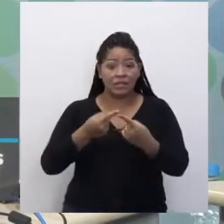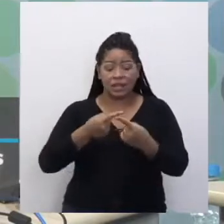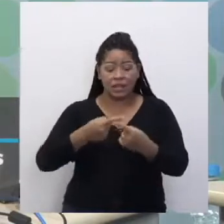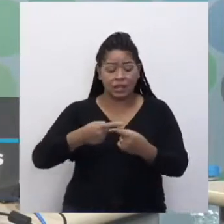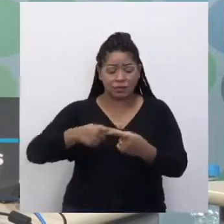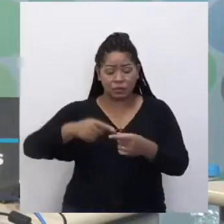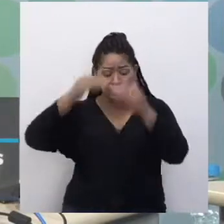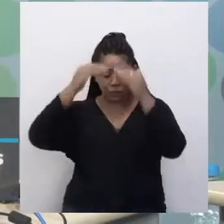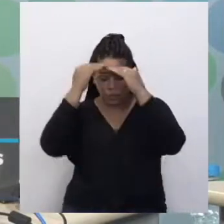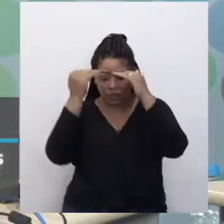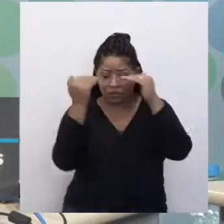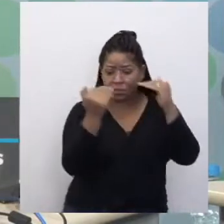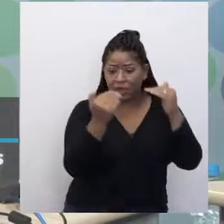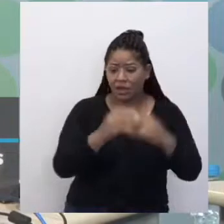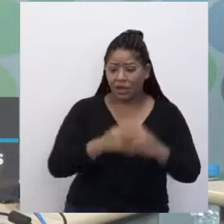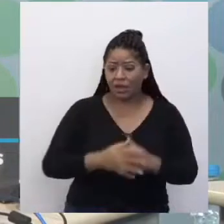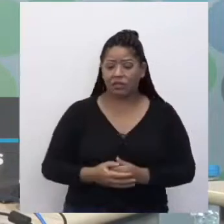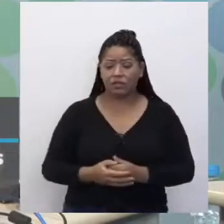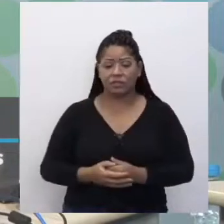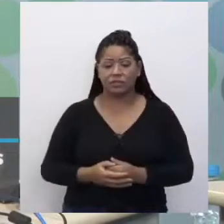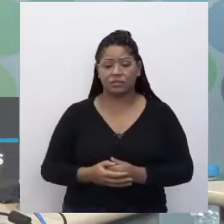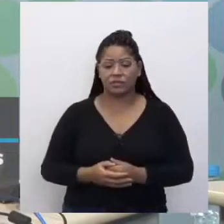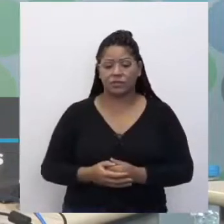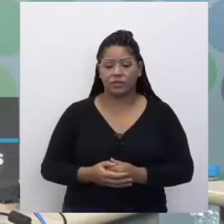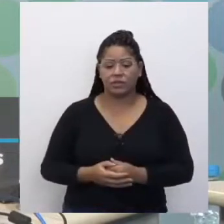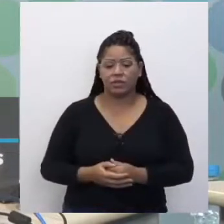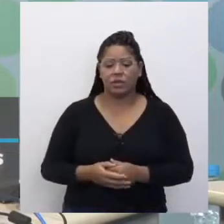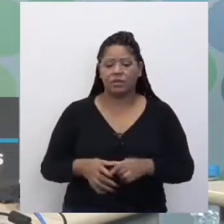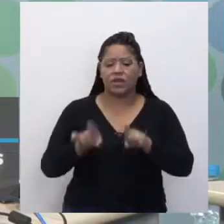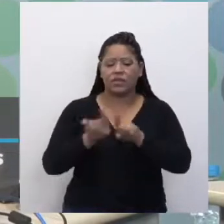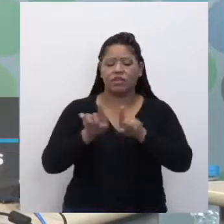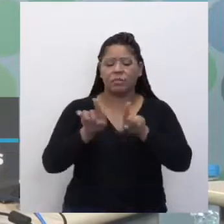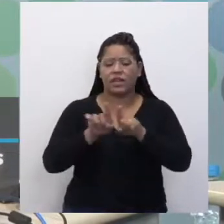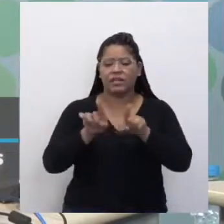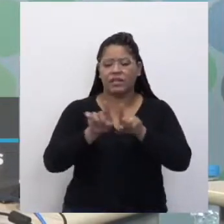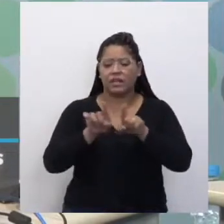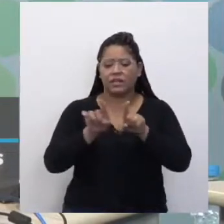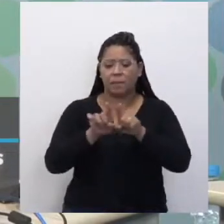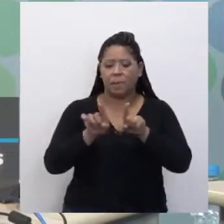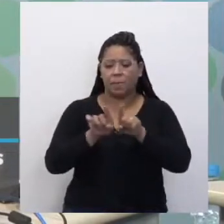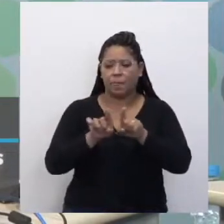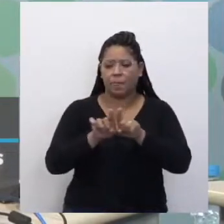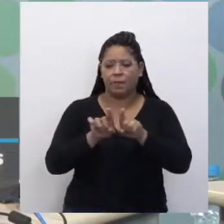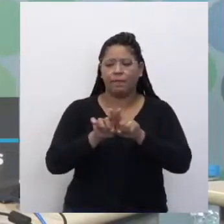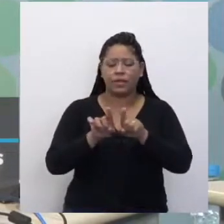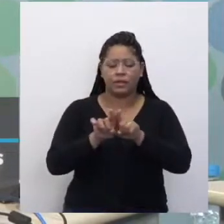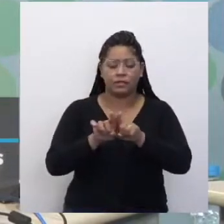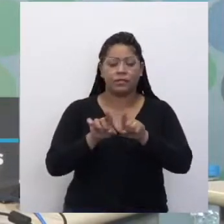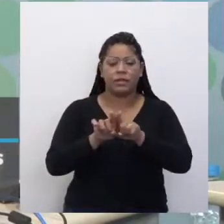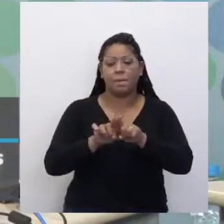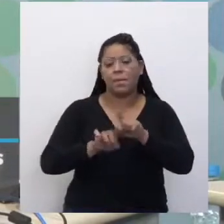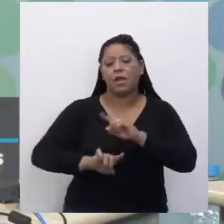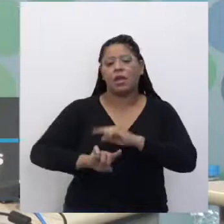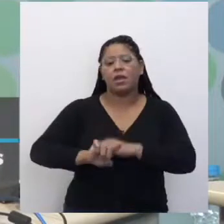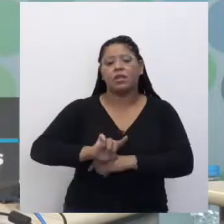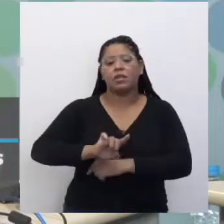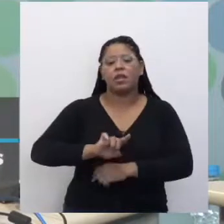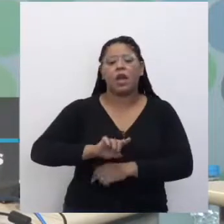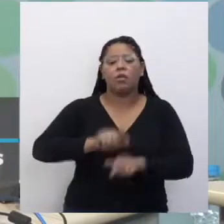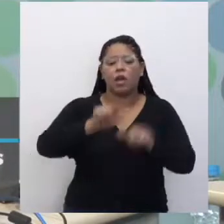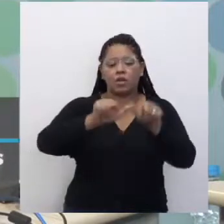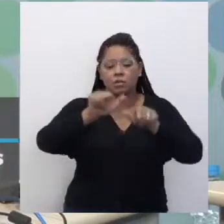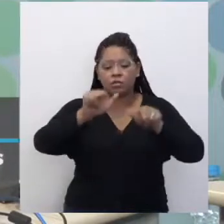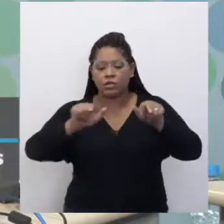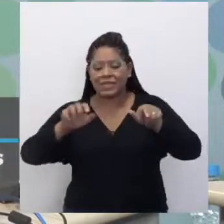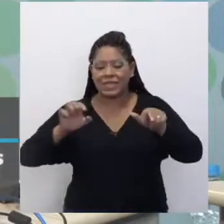nobreza e nem da burguesia que estava se formando ali. Então, a forma de fiscalizar esse poder é com a Carta Magna, que vai